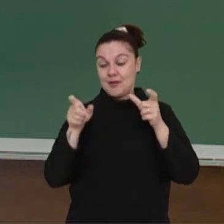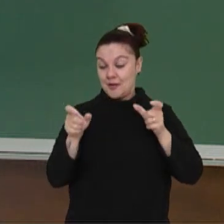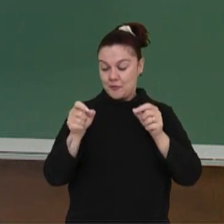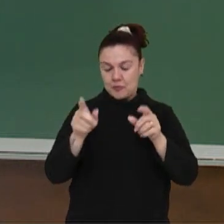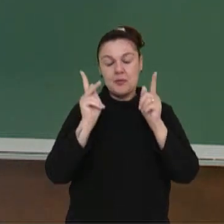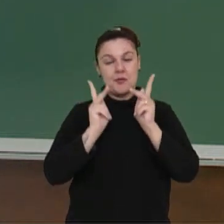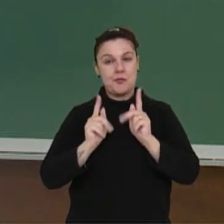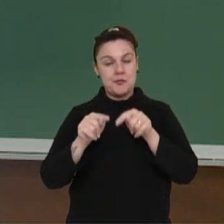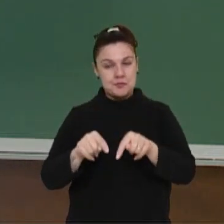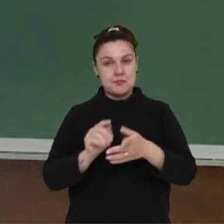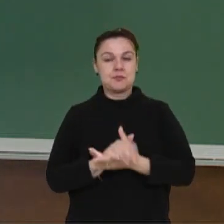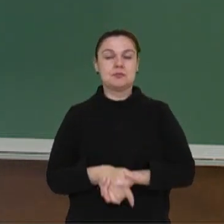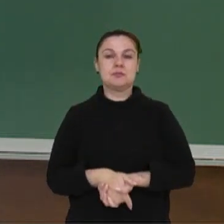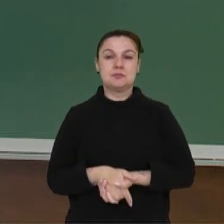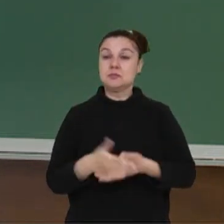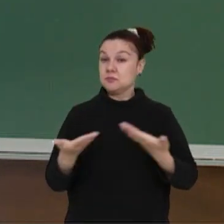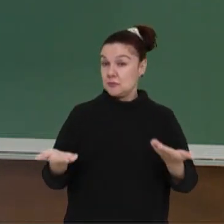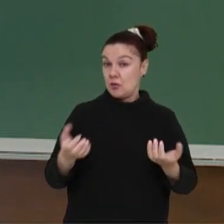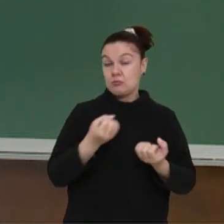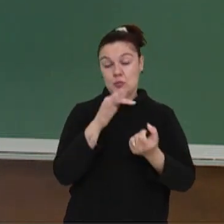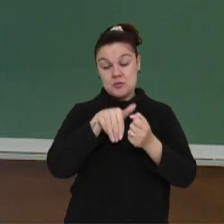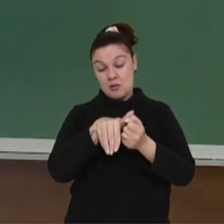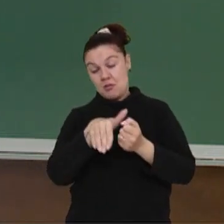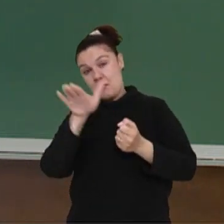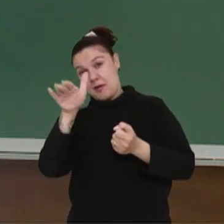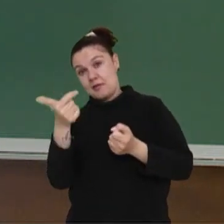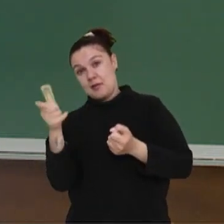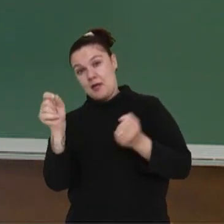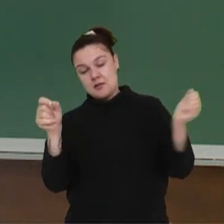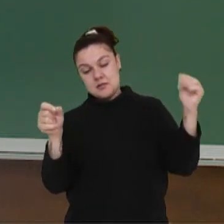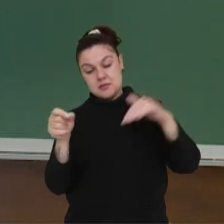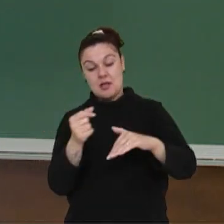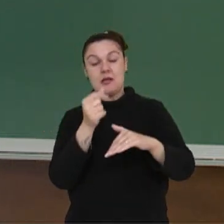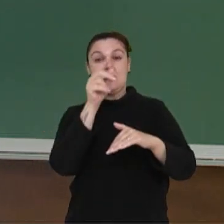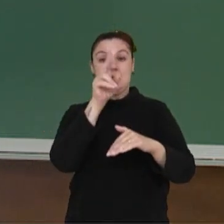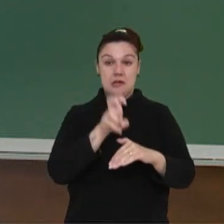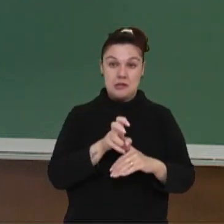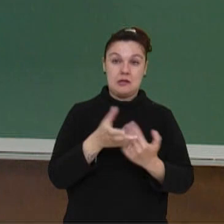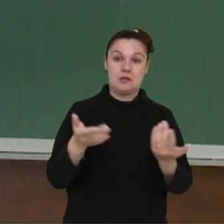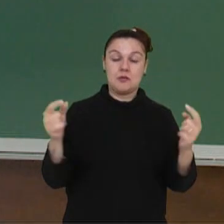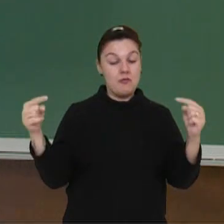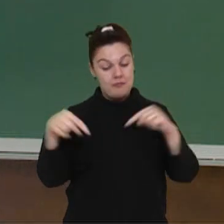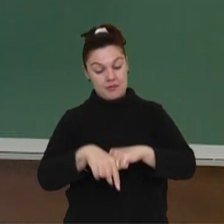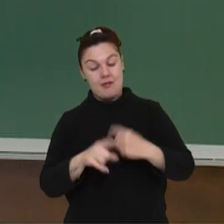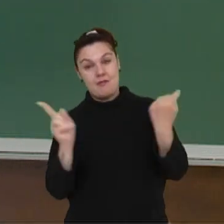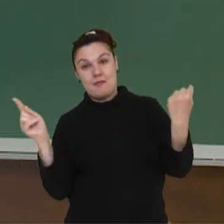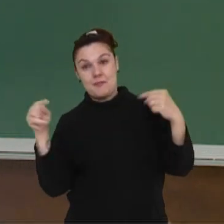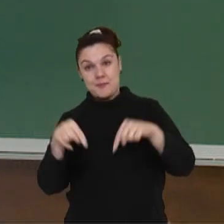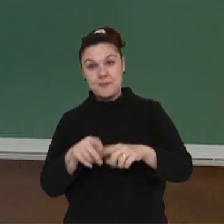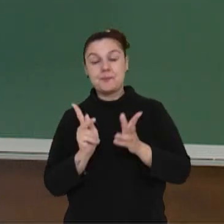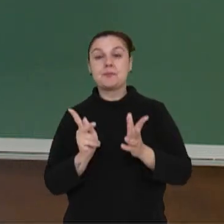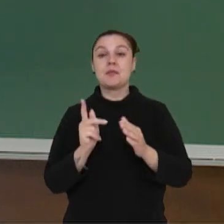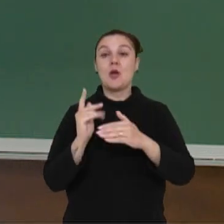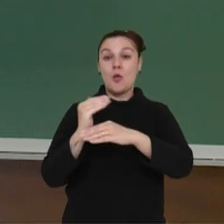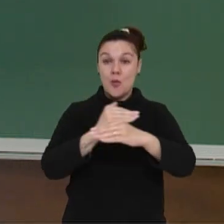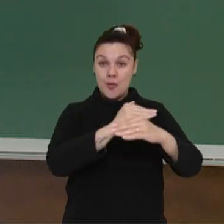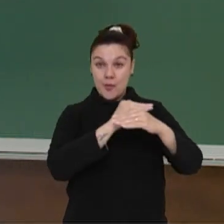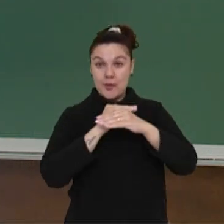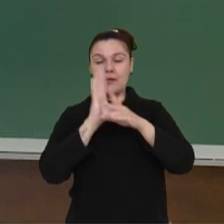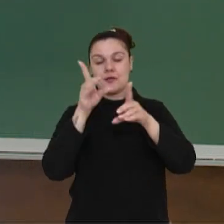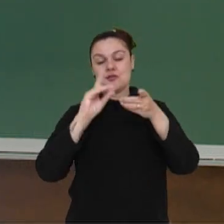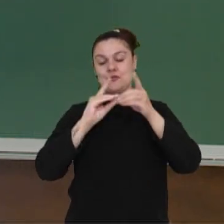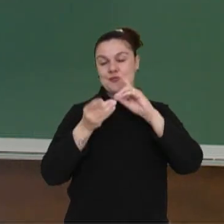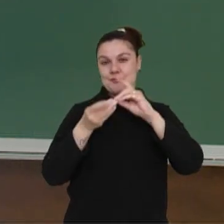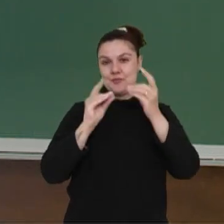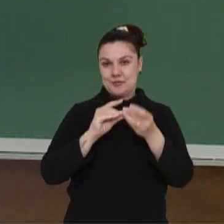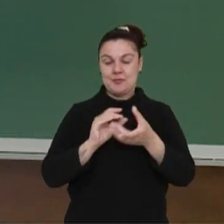é constante. Em algum momento saem mais, saem 10, entram 10, saem 20, entram 20, e aí o equilíbrio todo ali